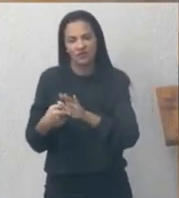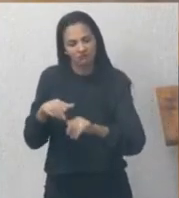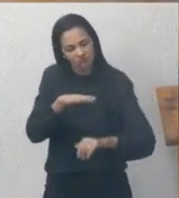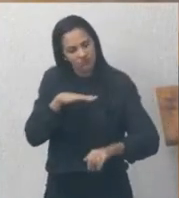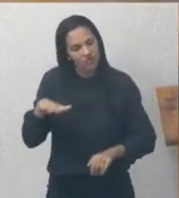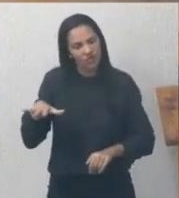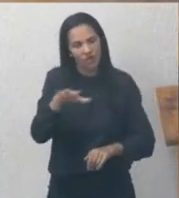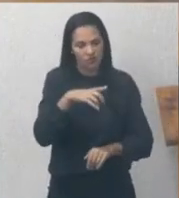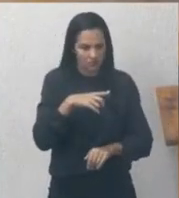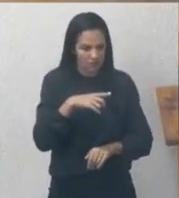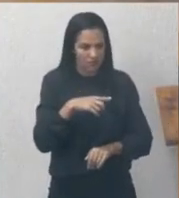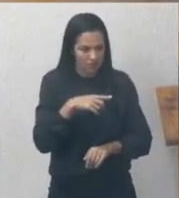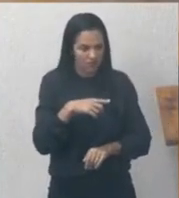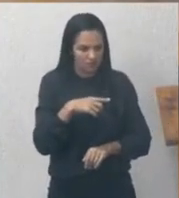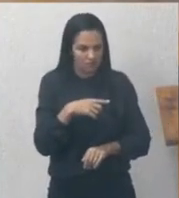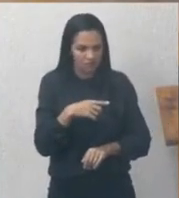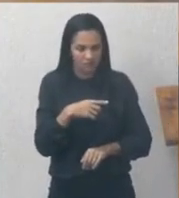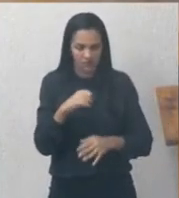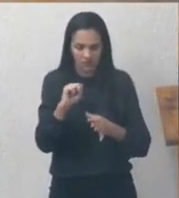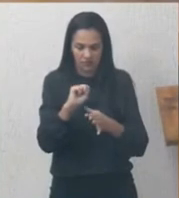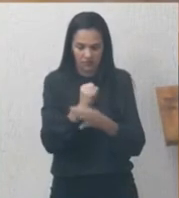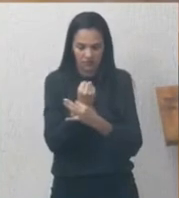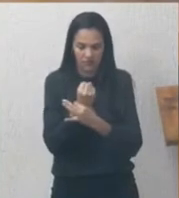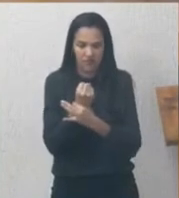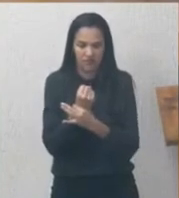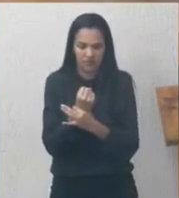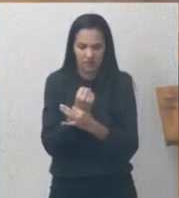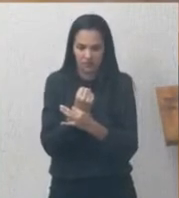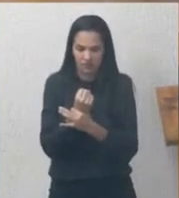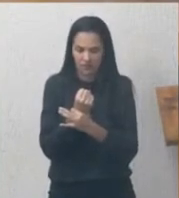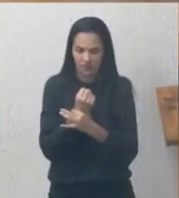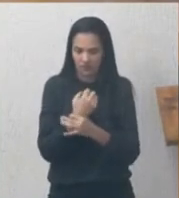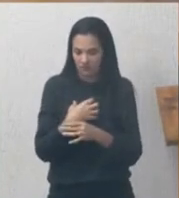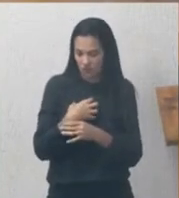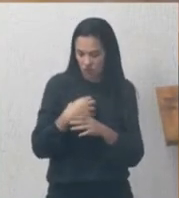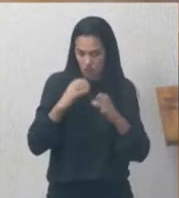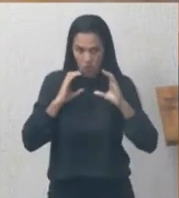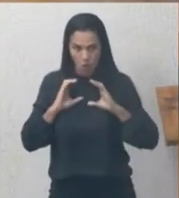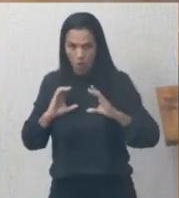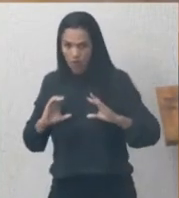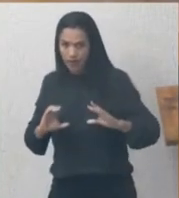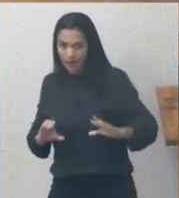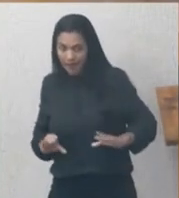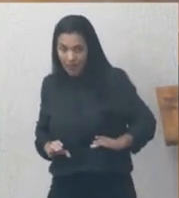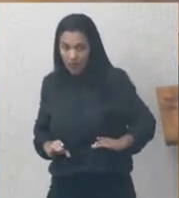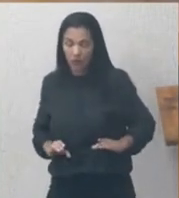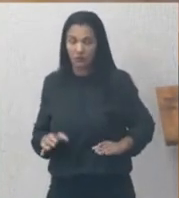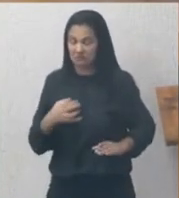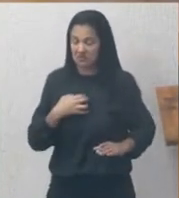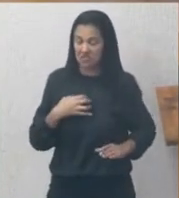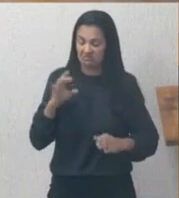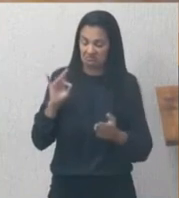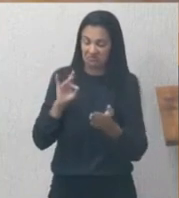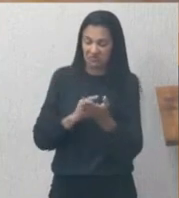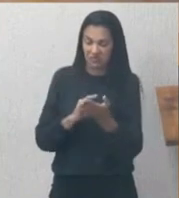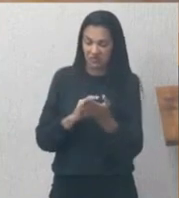reconhecimento pelas pela pela Segurança Pública pelo meu tipo de trabalho pela minha minha transparência pelo meu trabalho então